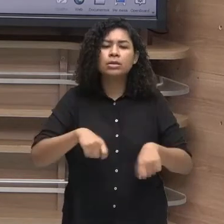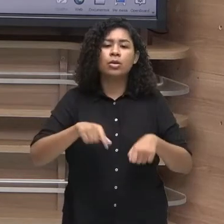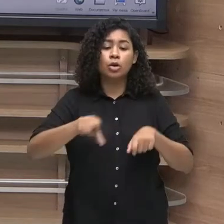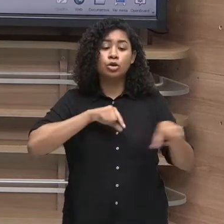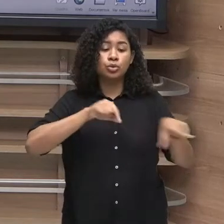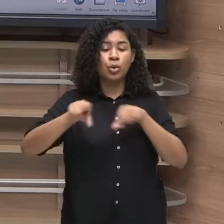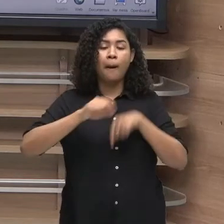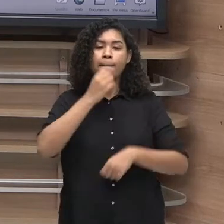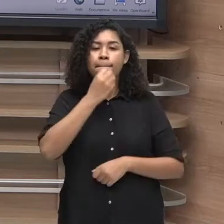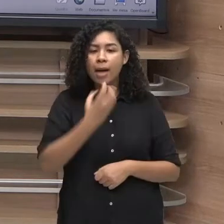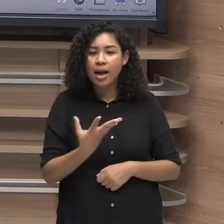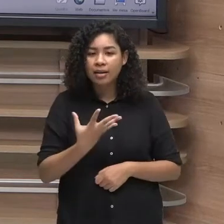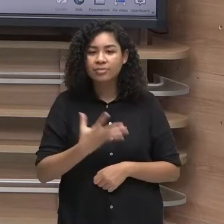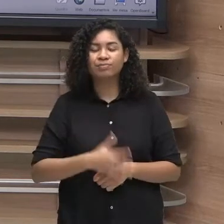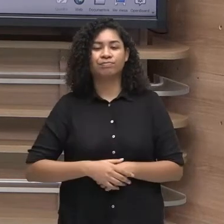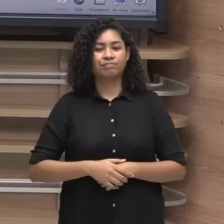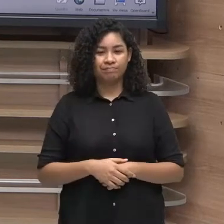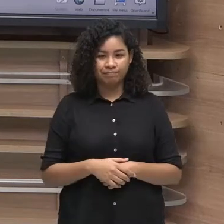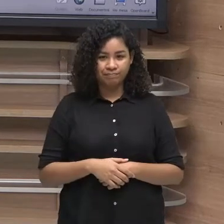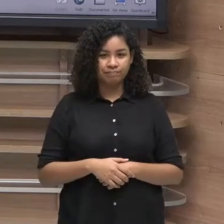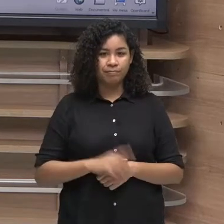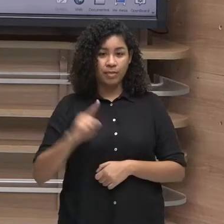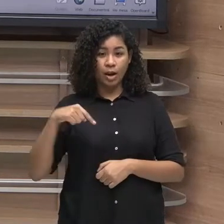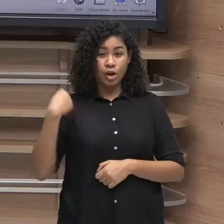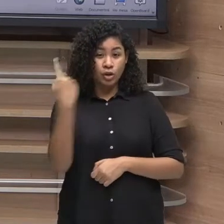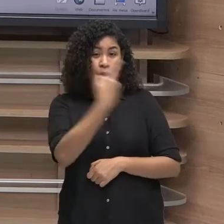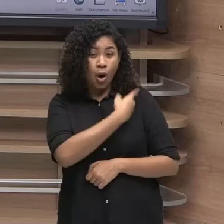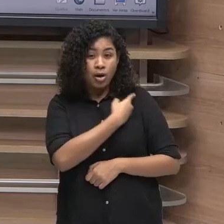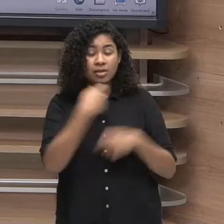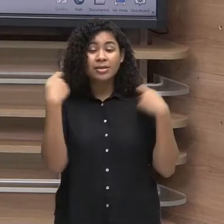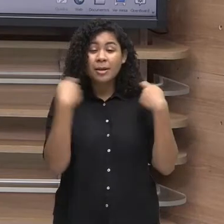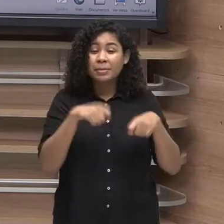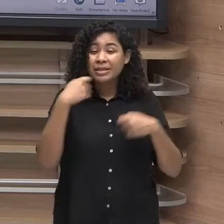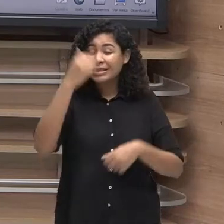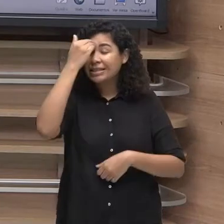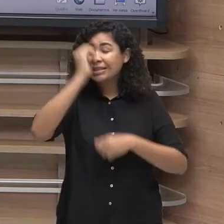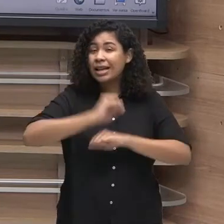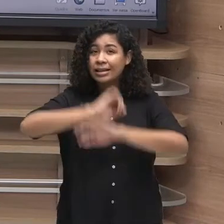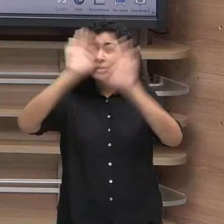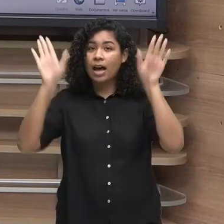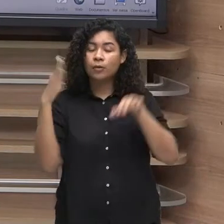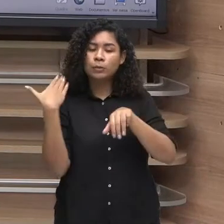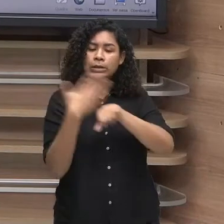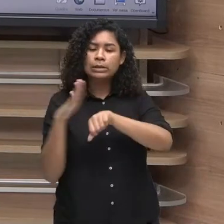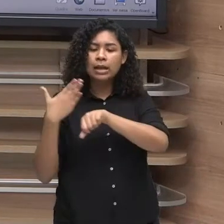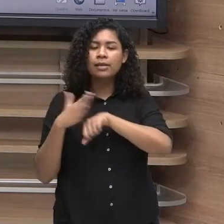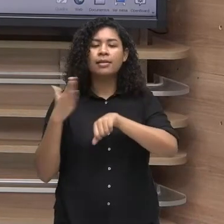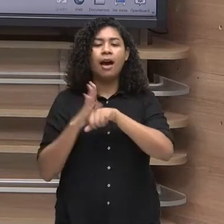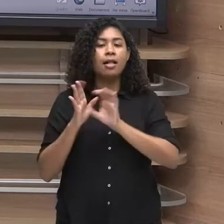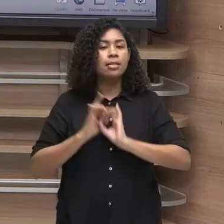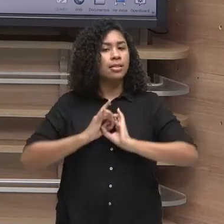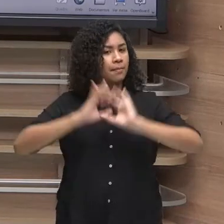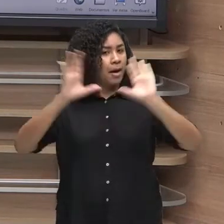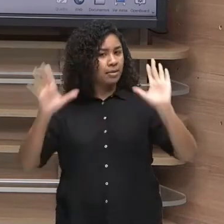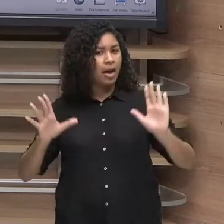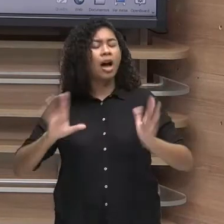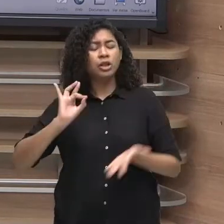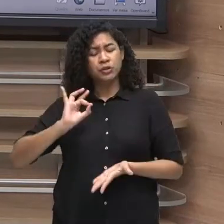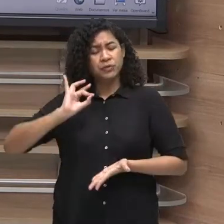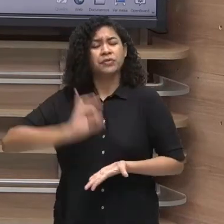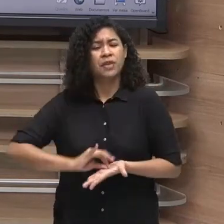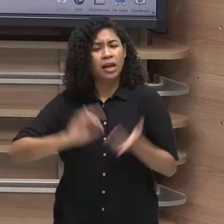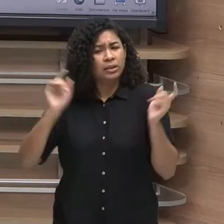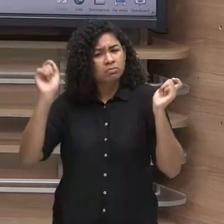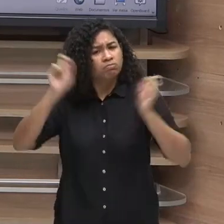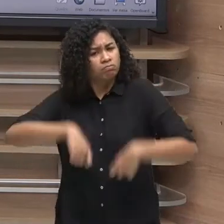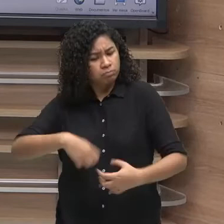lado, nós devemos entender que para exercitarmos a nossa liberdade, para a pessoa de fato ser